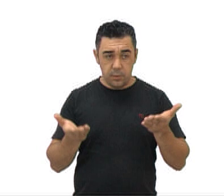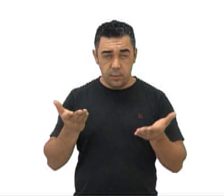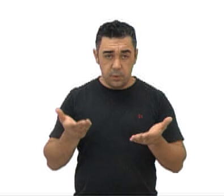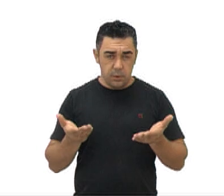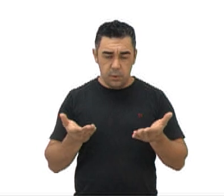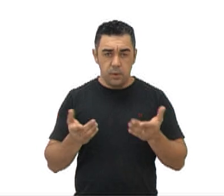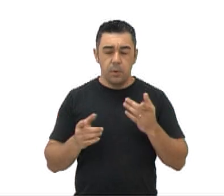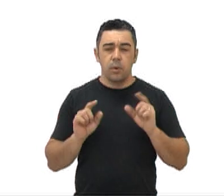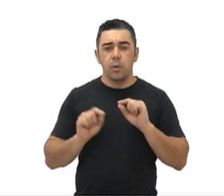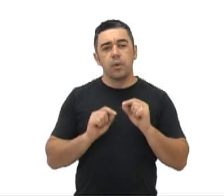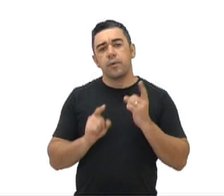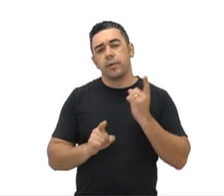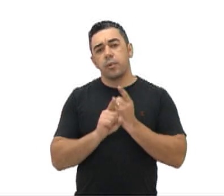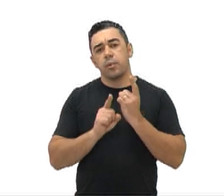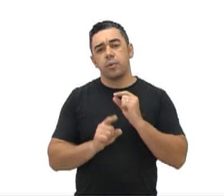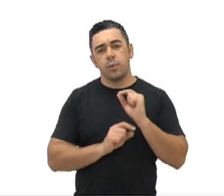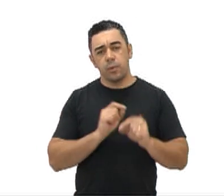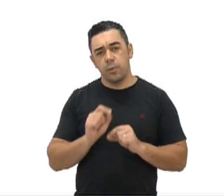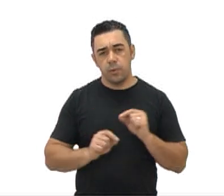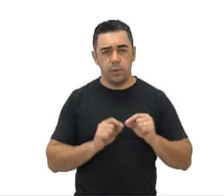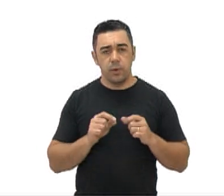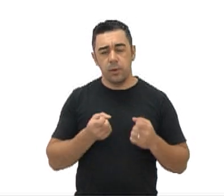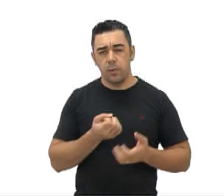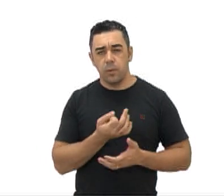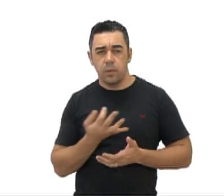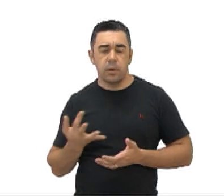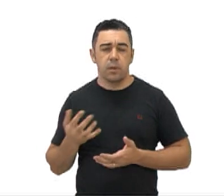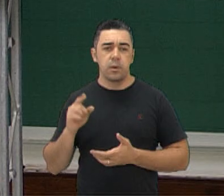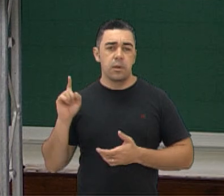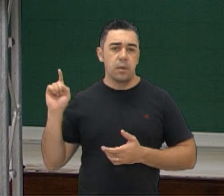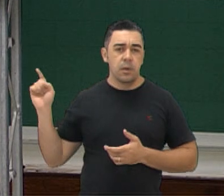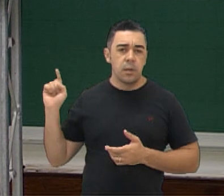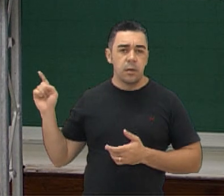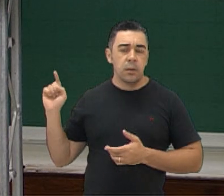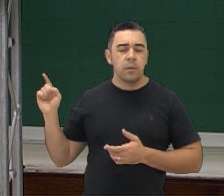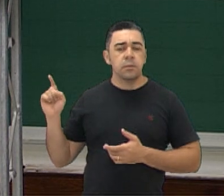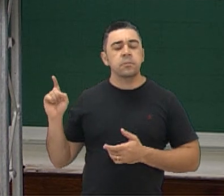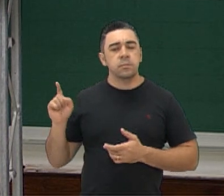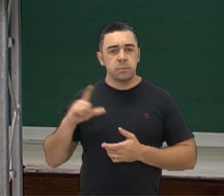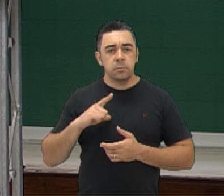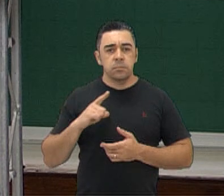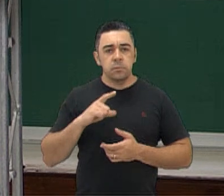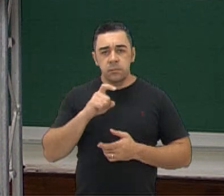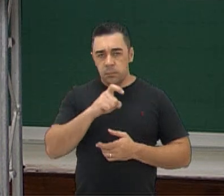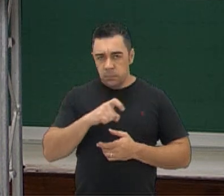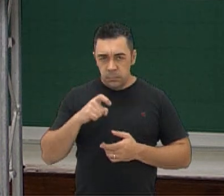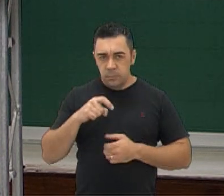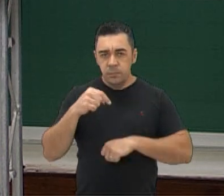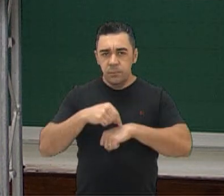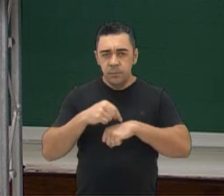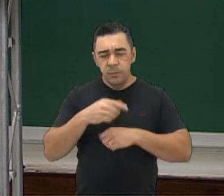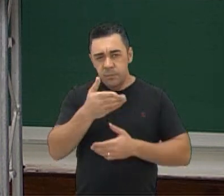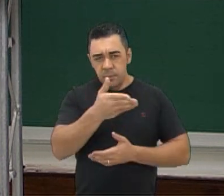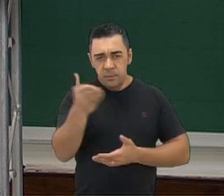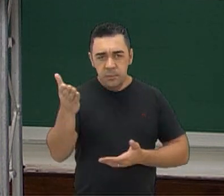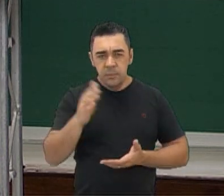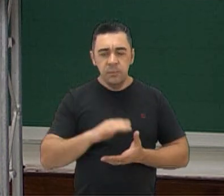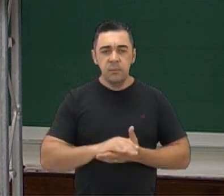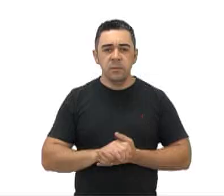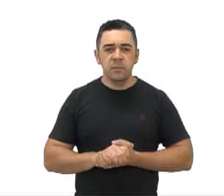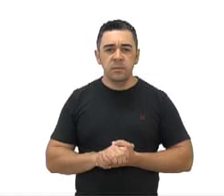Você vai identificar a massa dessa caixa com o valor X. Um tempo para vocês